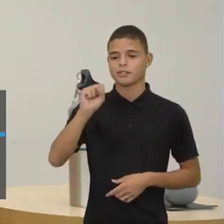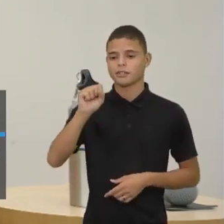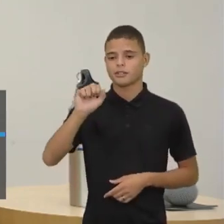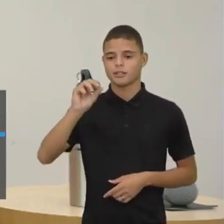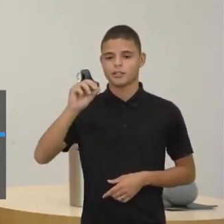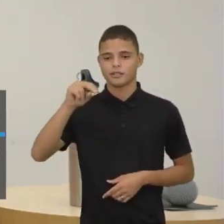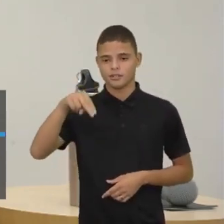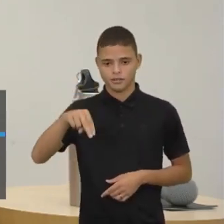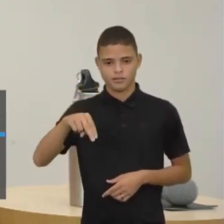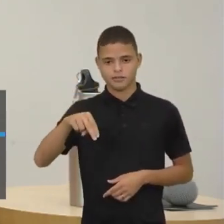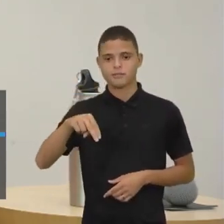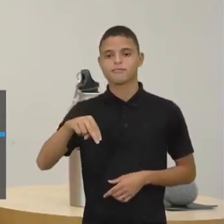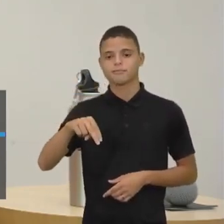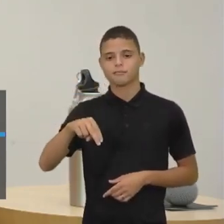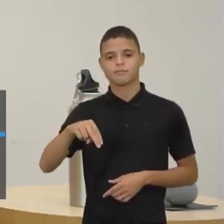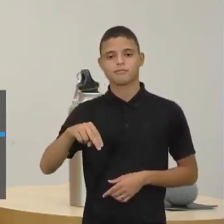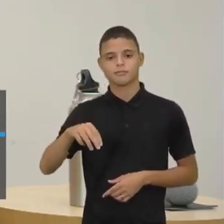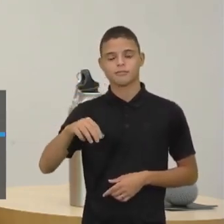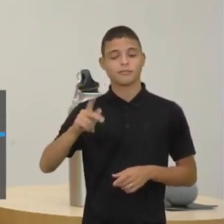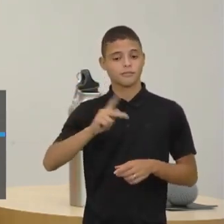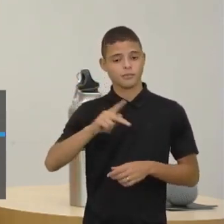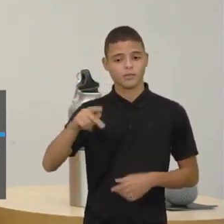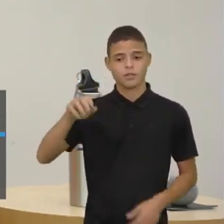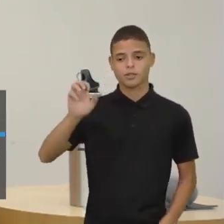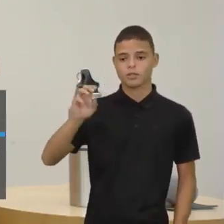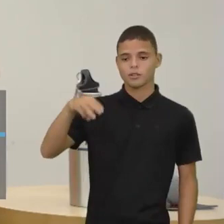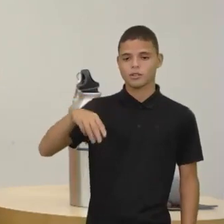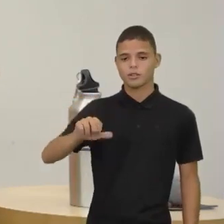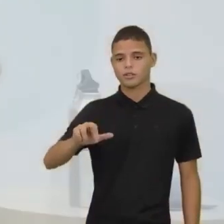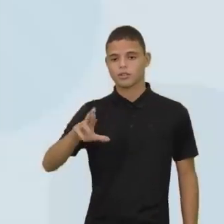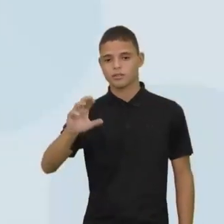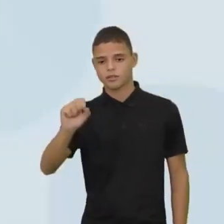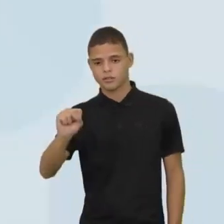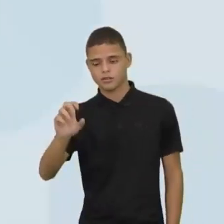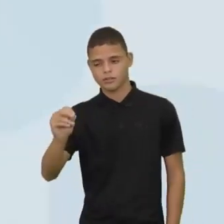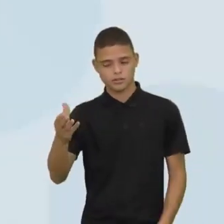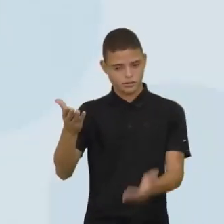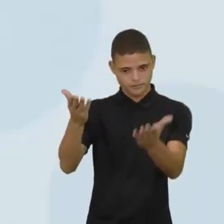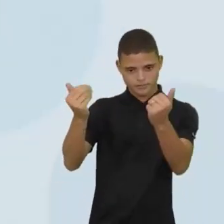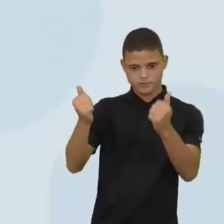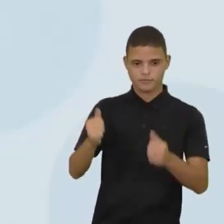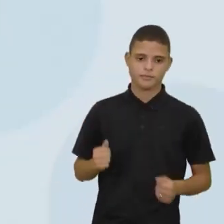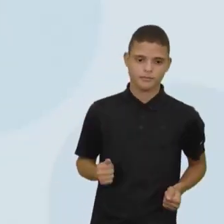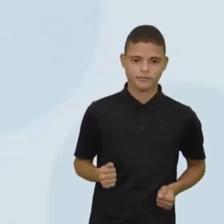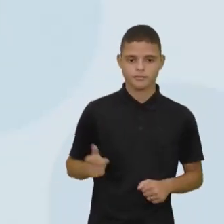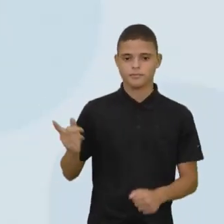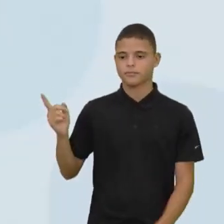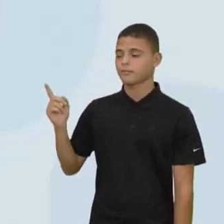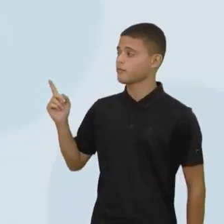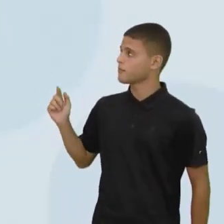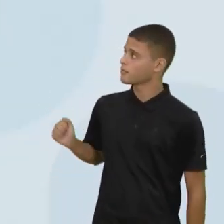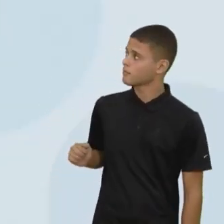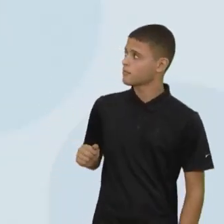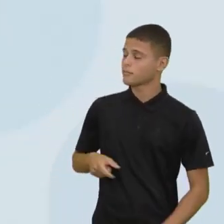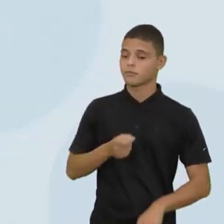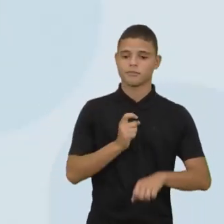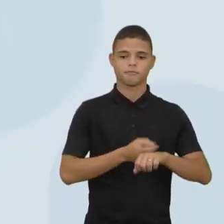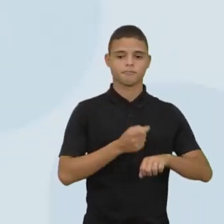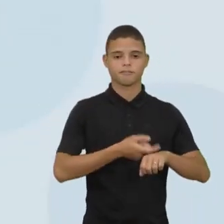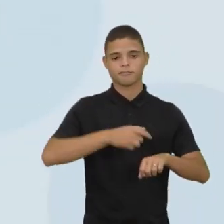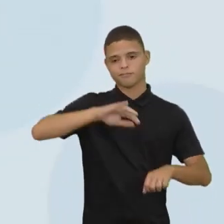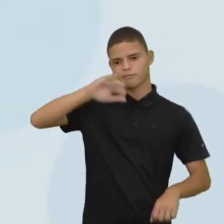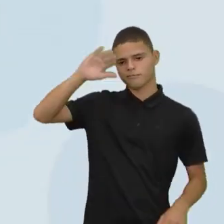Luz, de Embu das Artes, do professor Emerson, participando e respondendo. Bora lá. O Monte Everest